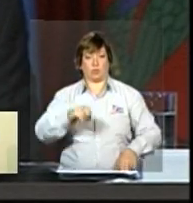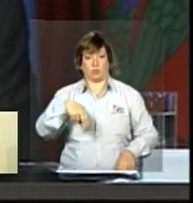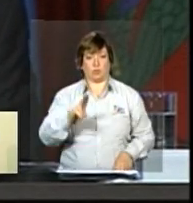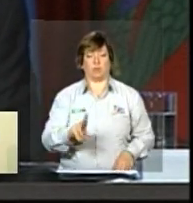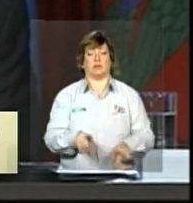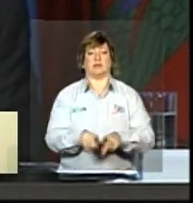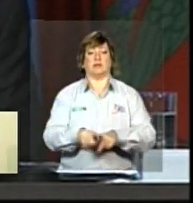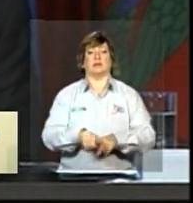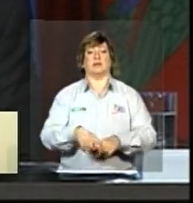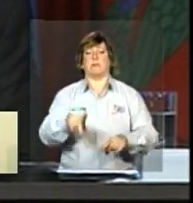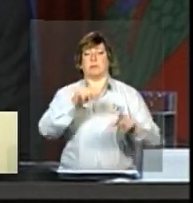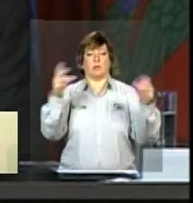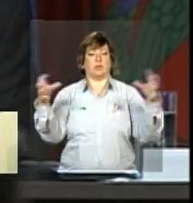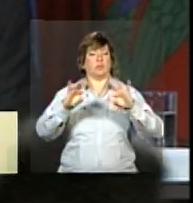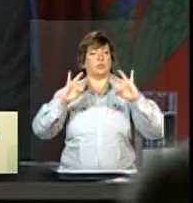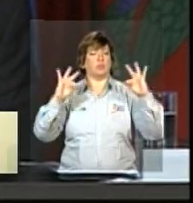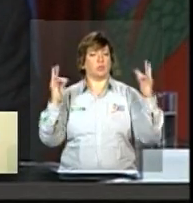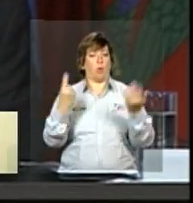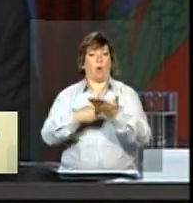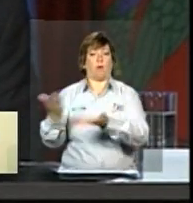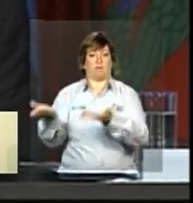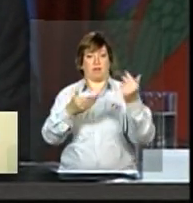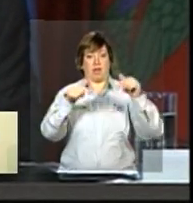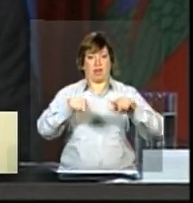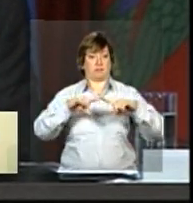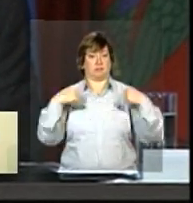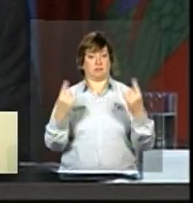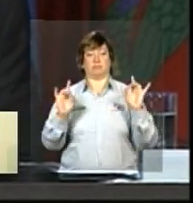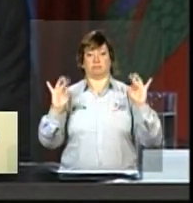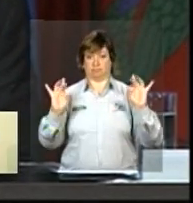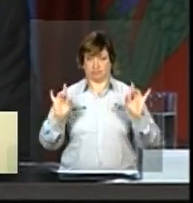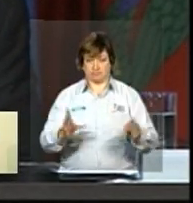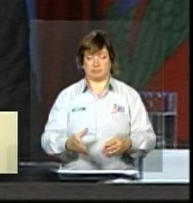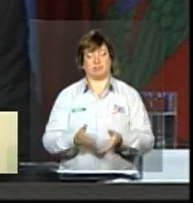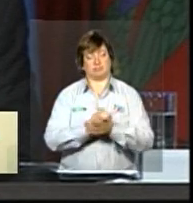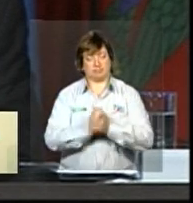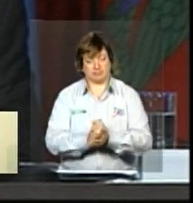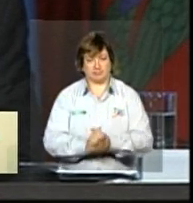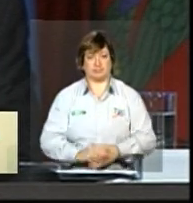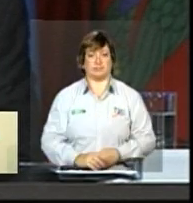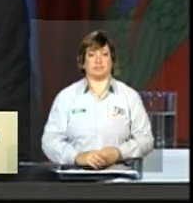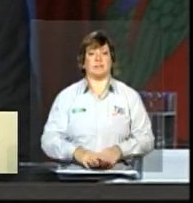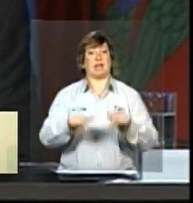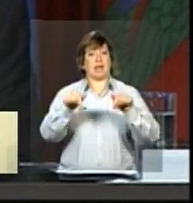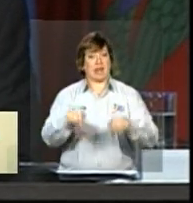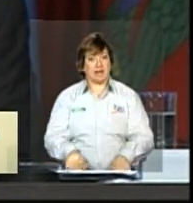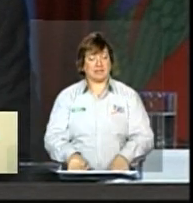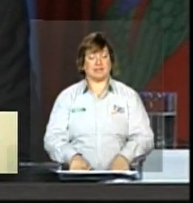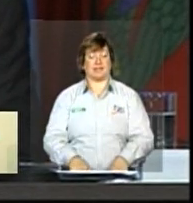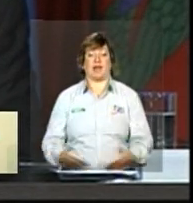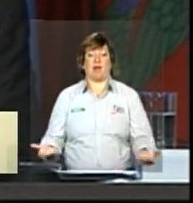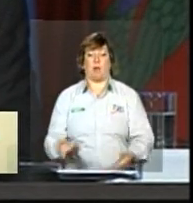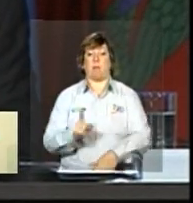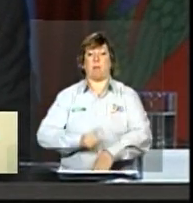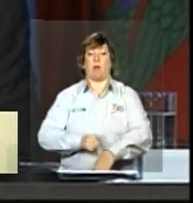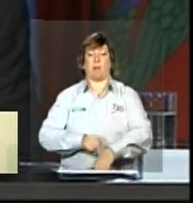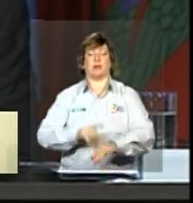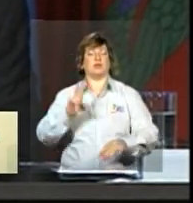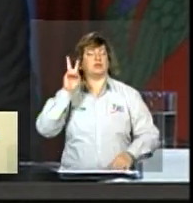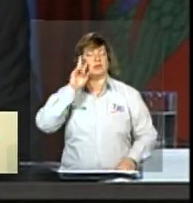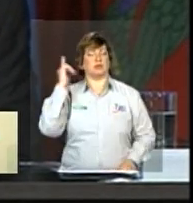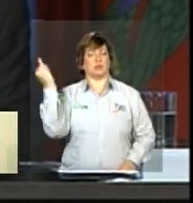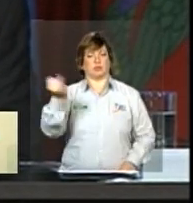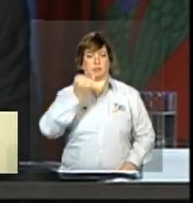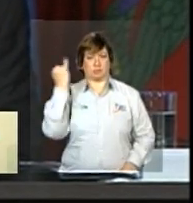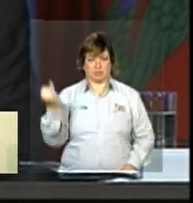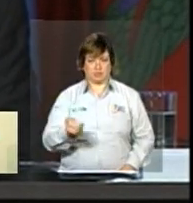delegados e demais convidados desta sessão de alto nível. Esta é uma ocasião histórica. 20 anos